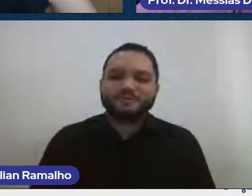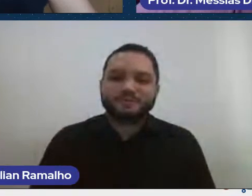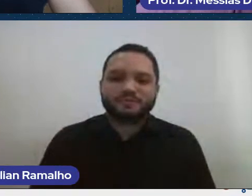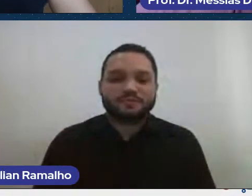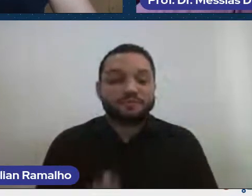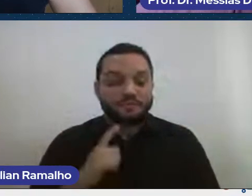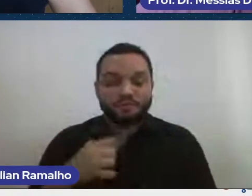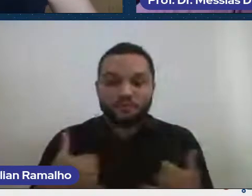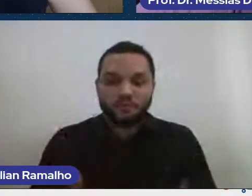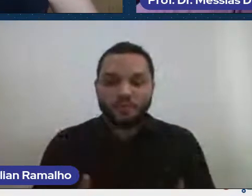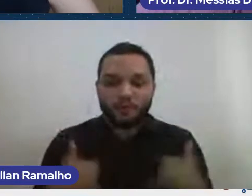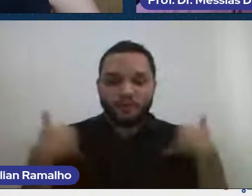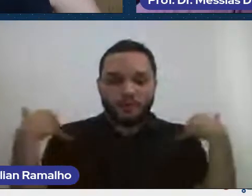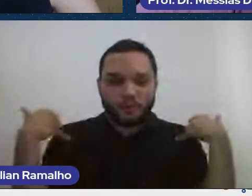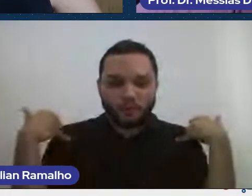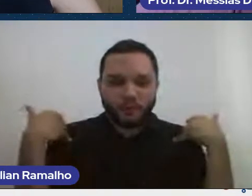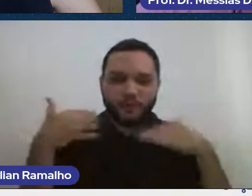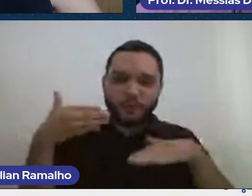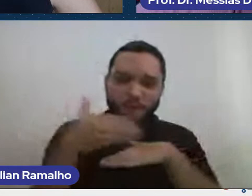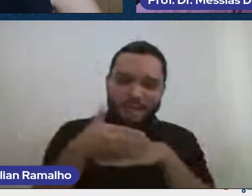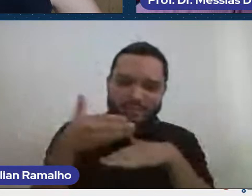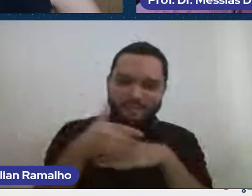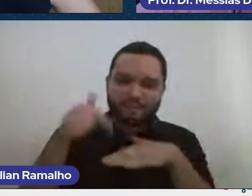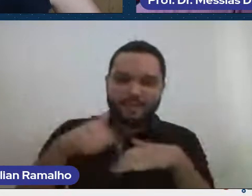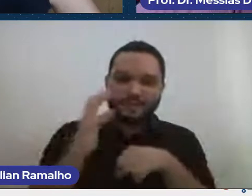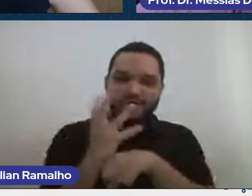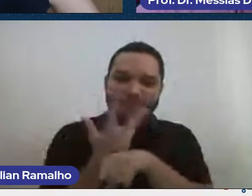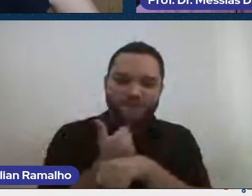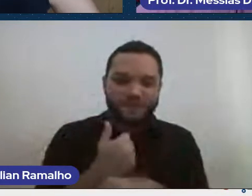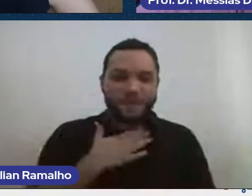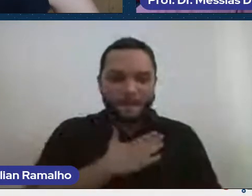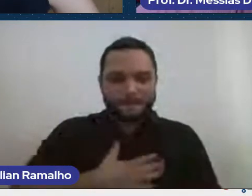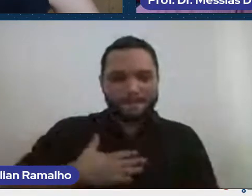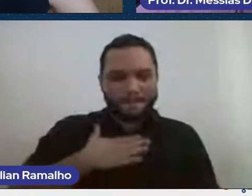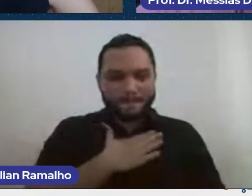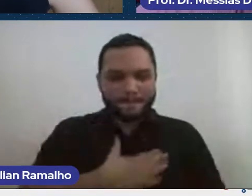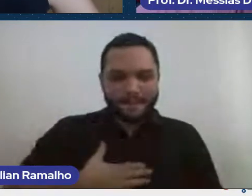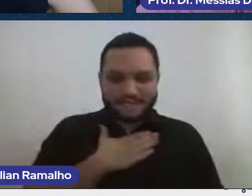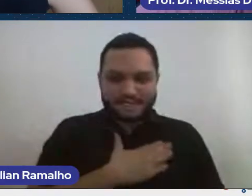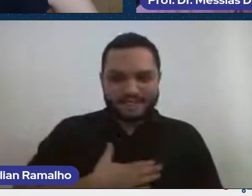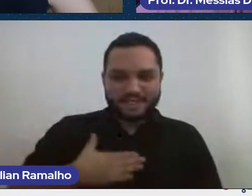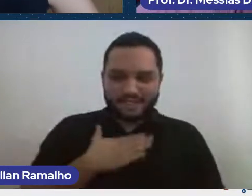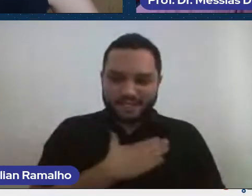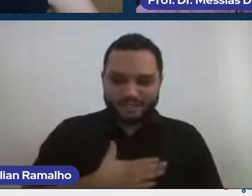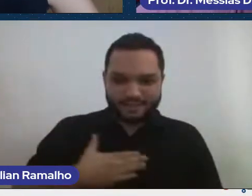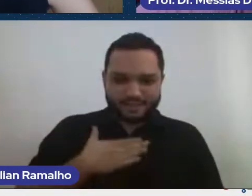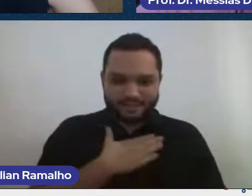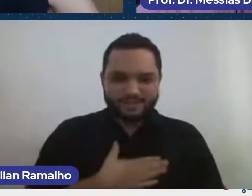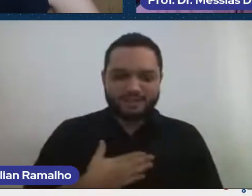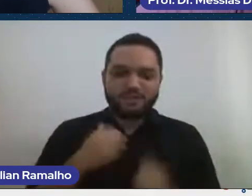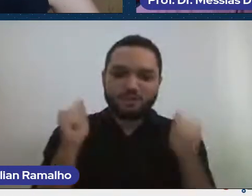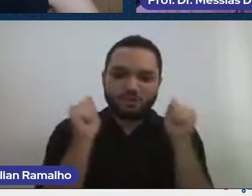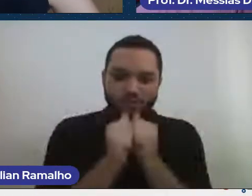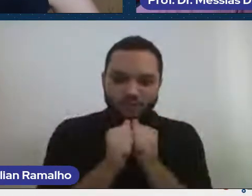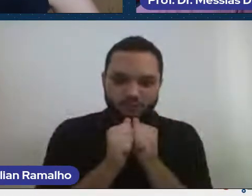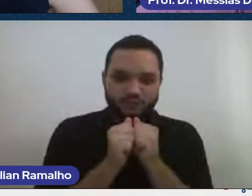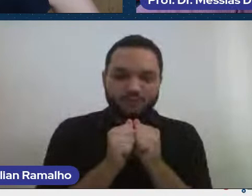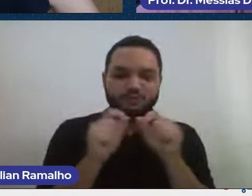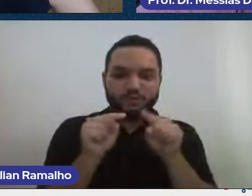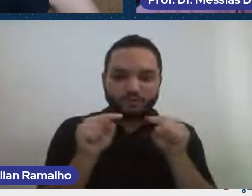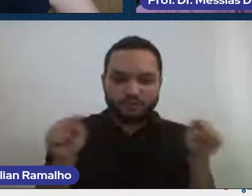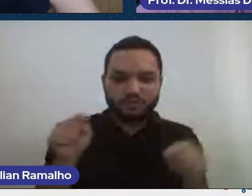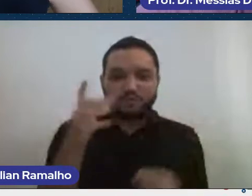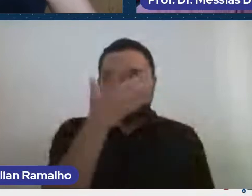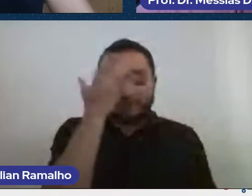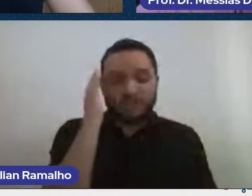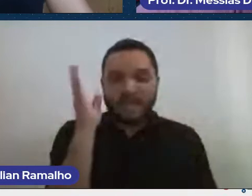orgulho fazer parte dessa história. É um prazer imenso, né, dialogar com o pessoal que